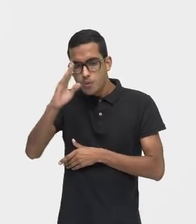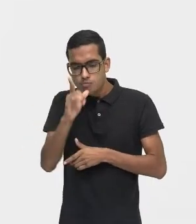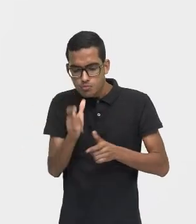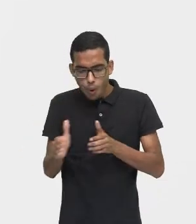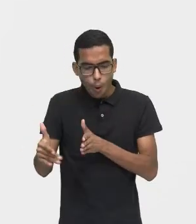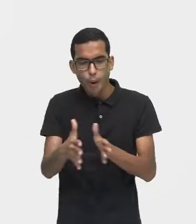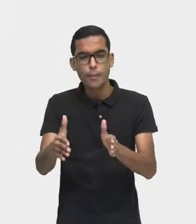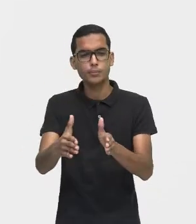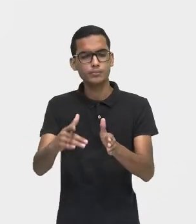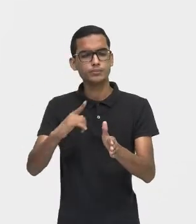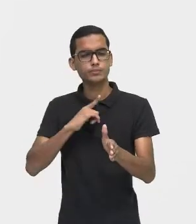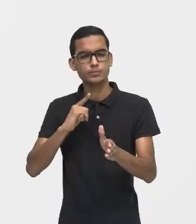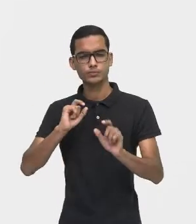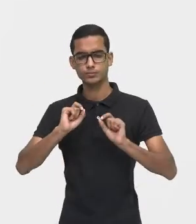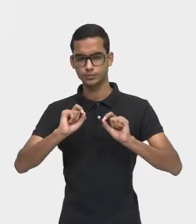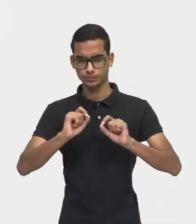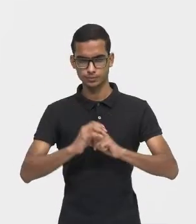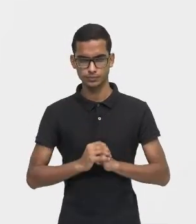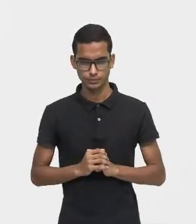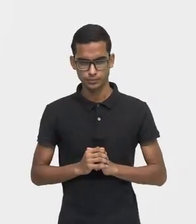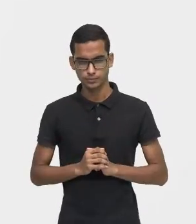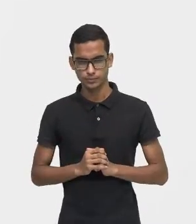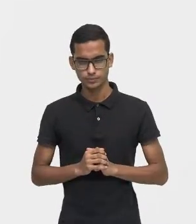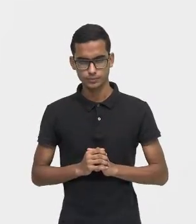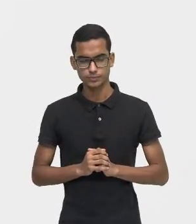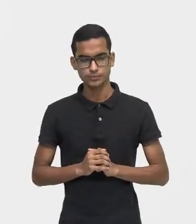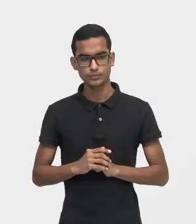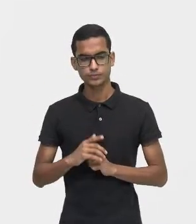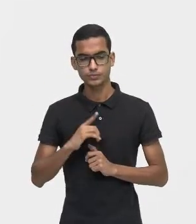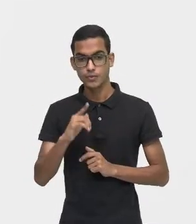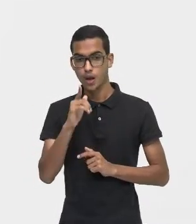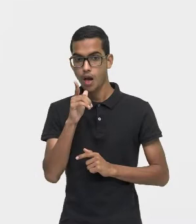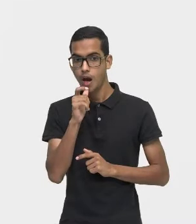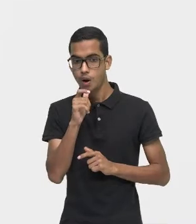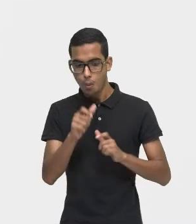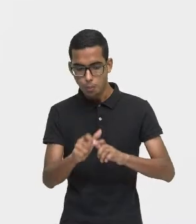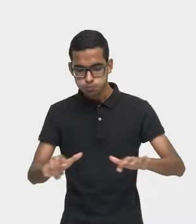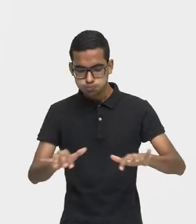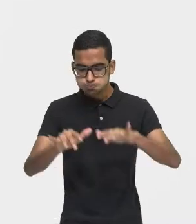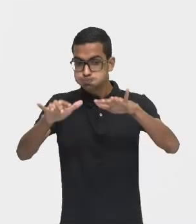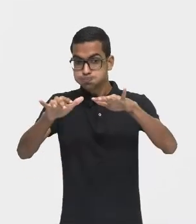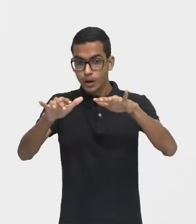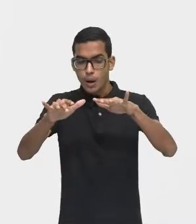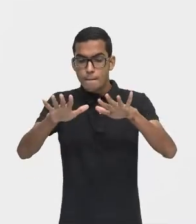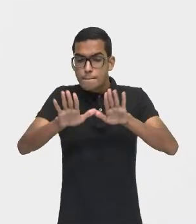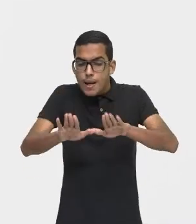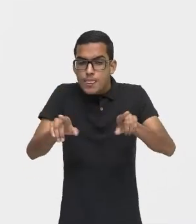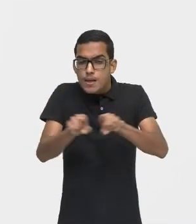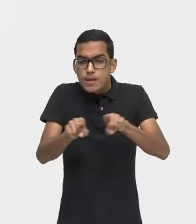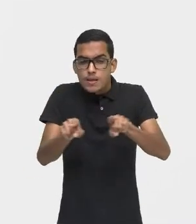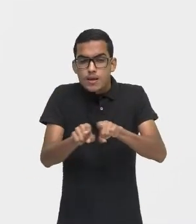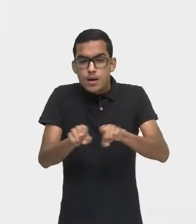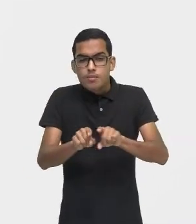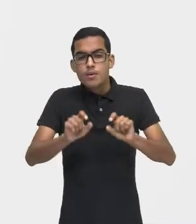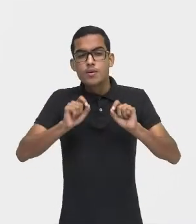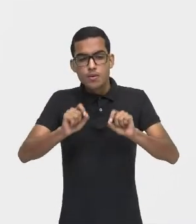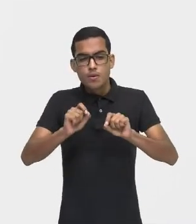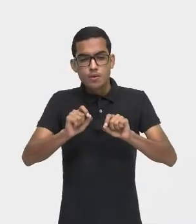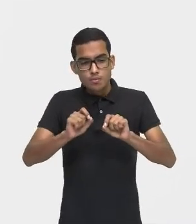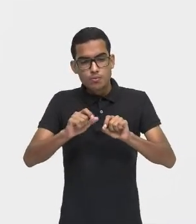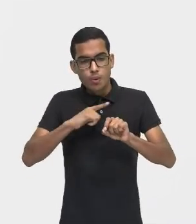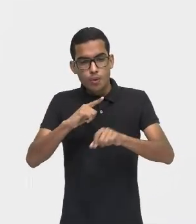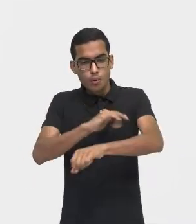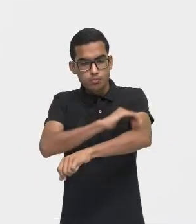né, essa parte em que tem grande volume de água, mas também em que tem uma certa declividade para